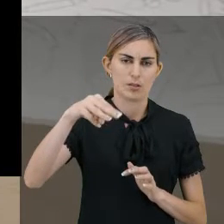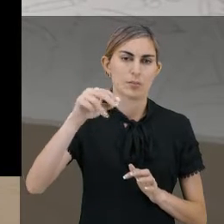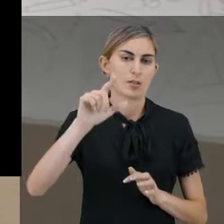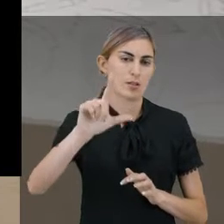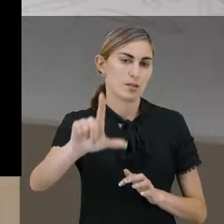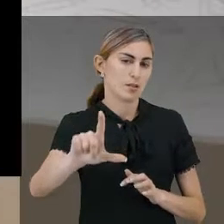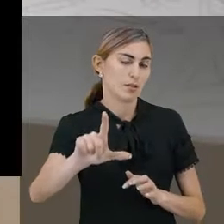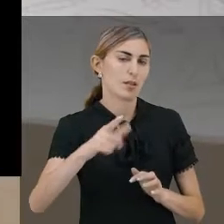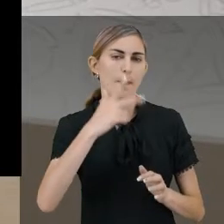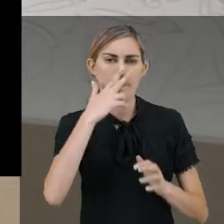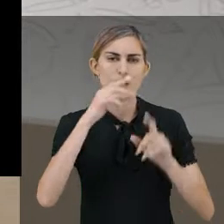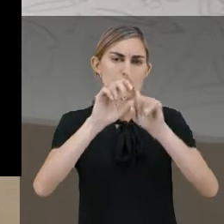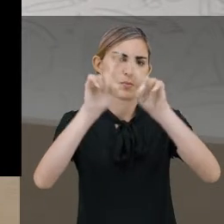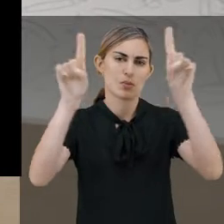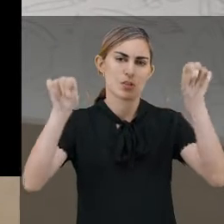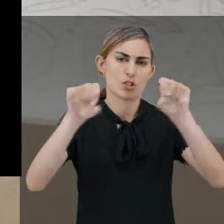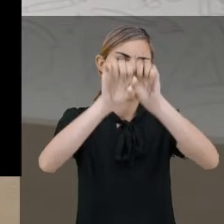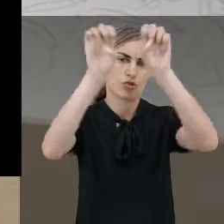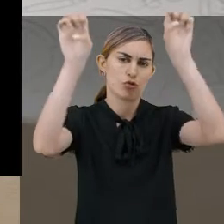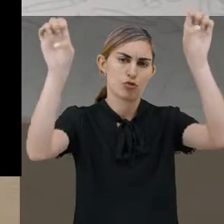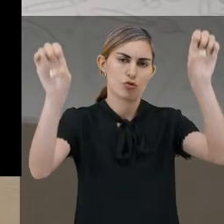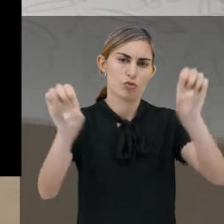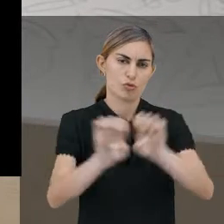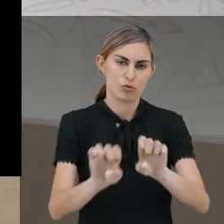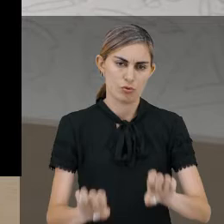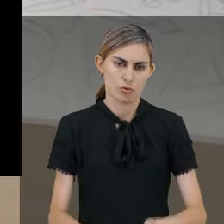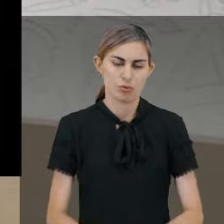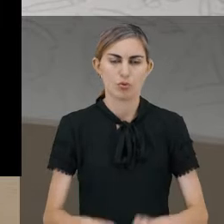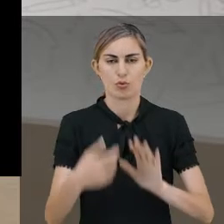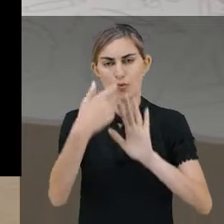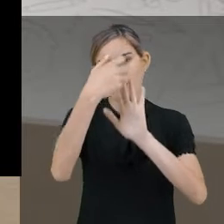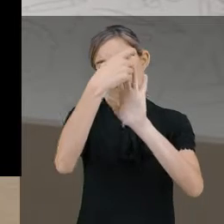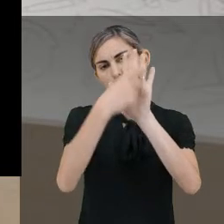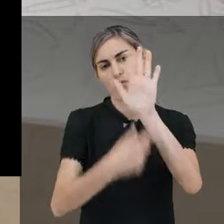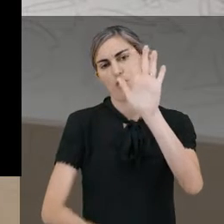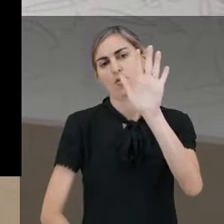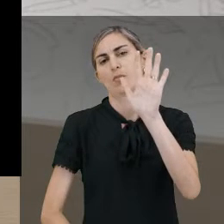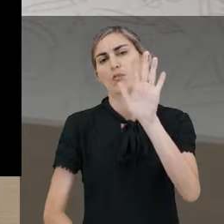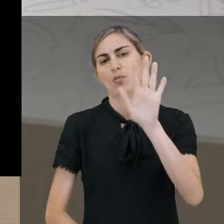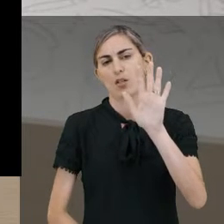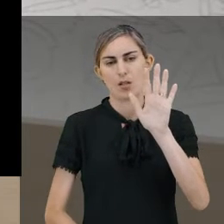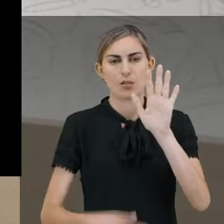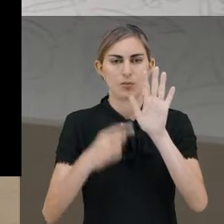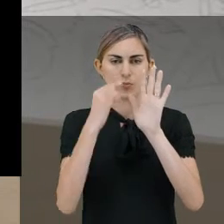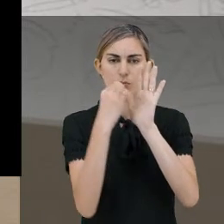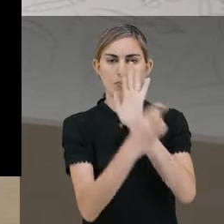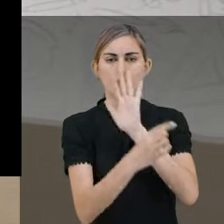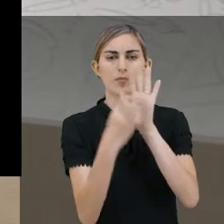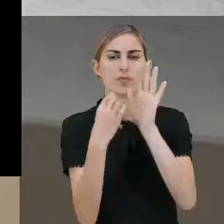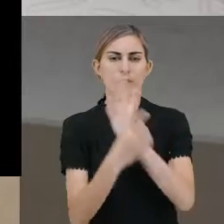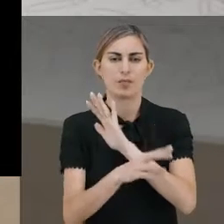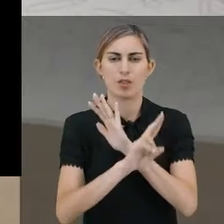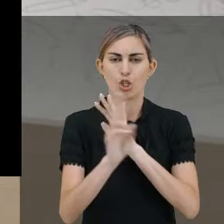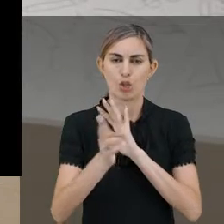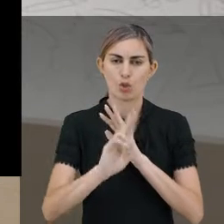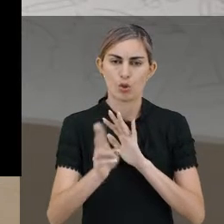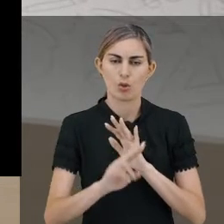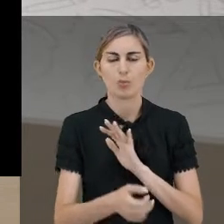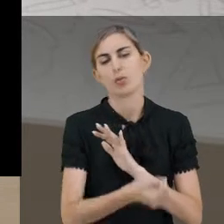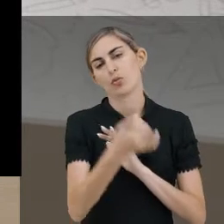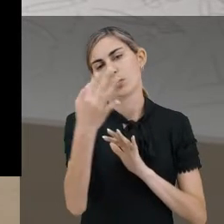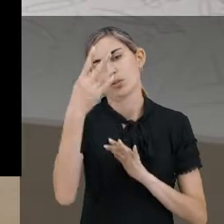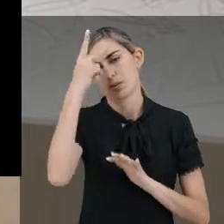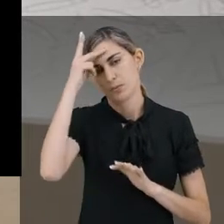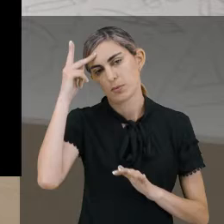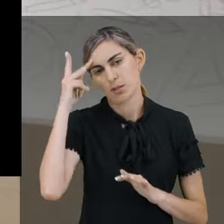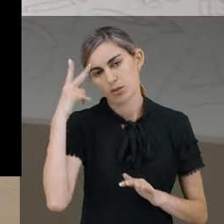possuir aquela mesma estrutura que nós vimos no nosso formulário. Os campos do nome do prato, a